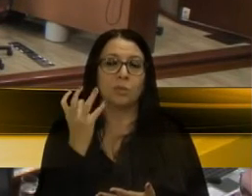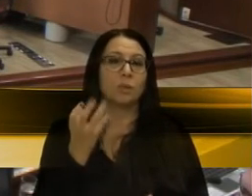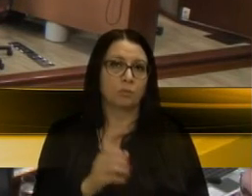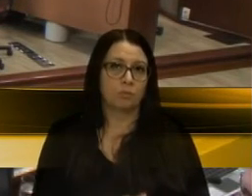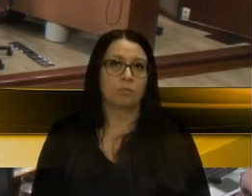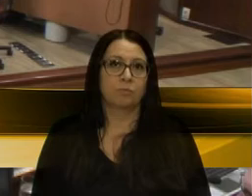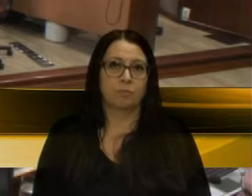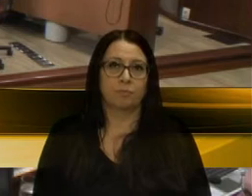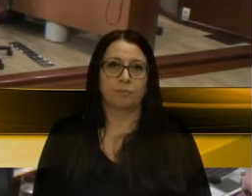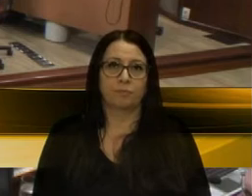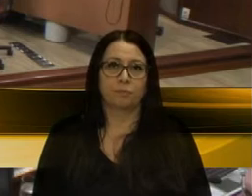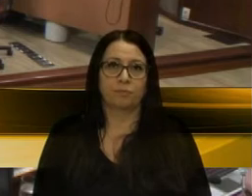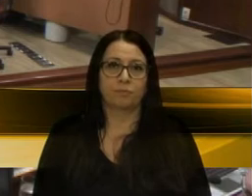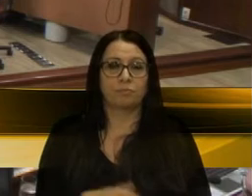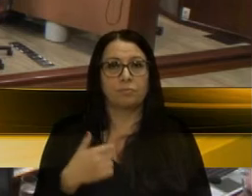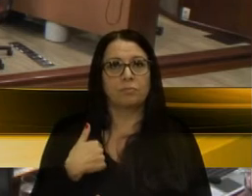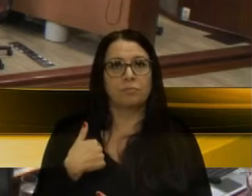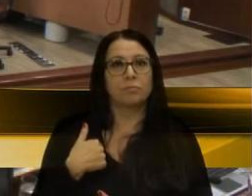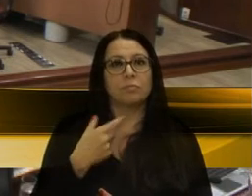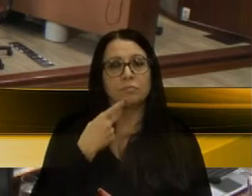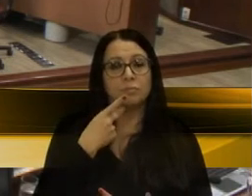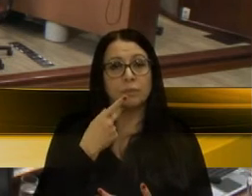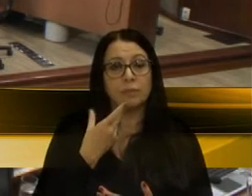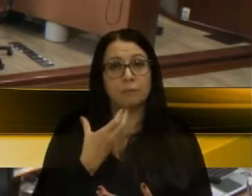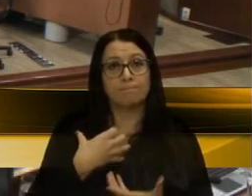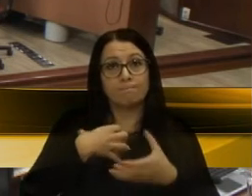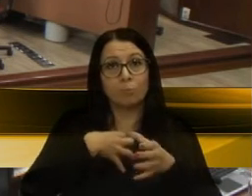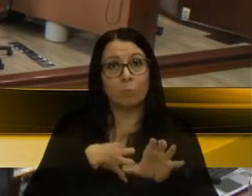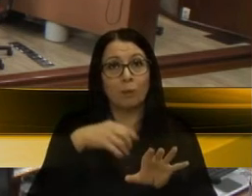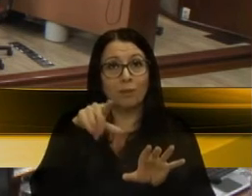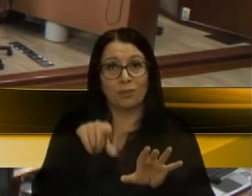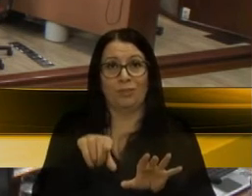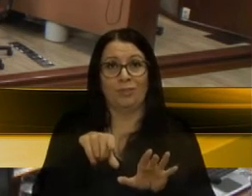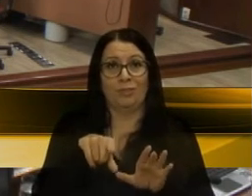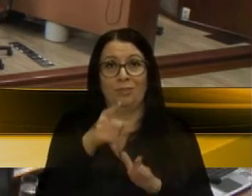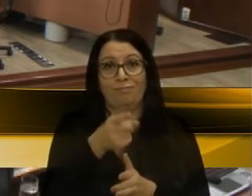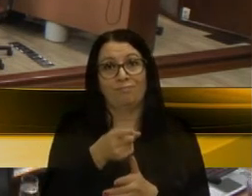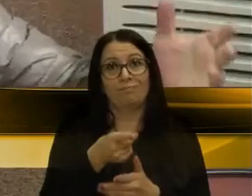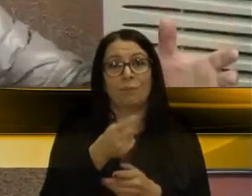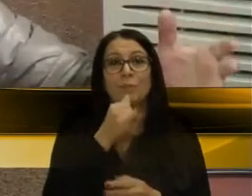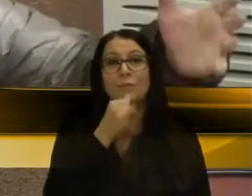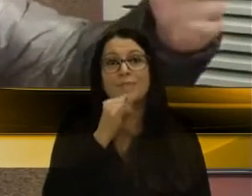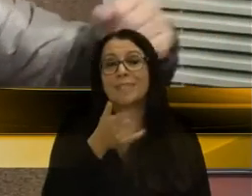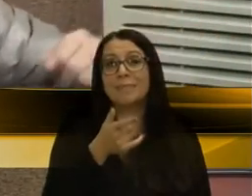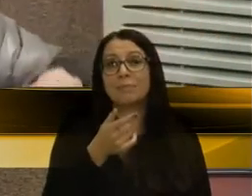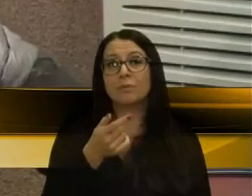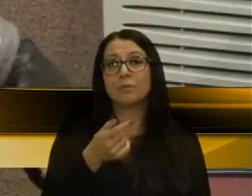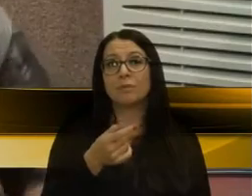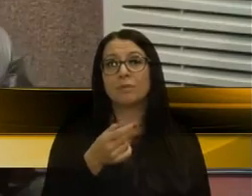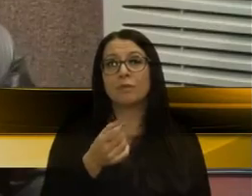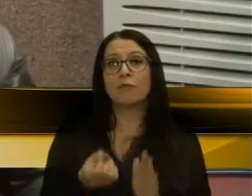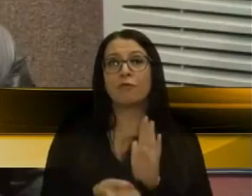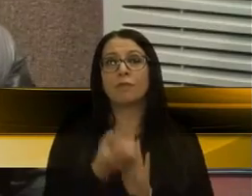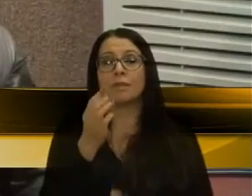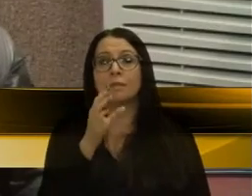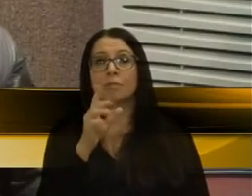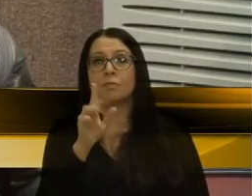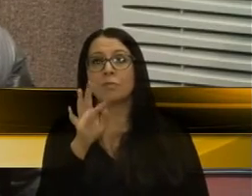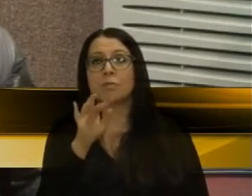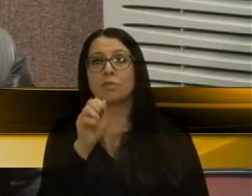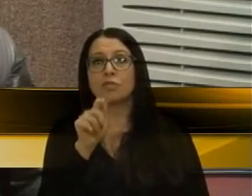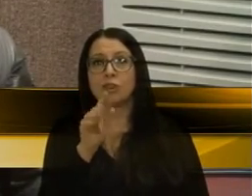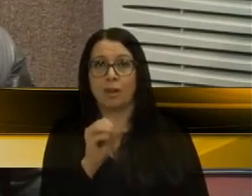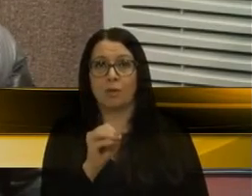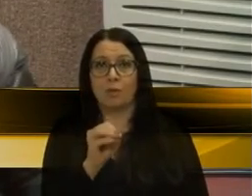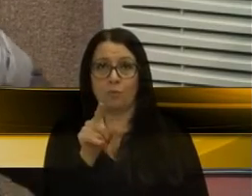acontecendo. Eu me coloco, inclusive, no lugar, vereador Alberto, vou dar um exemplo aqui da Fundação Thiago Gonzaga, que é o Vida